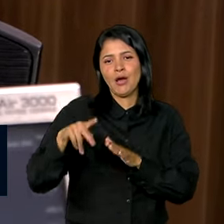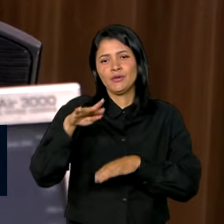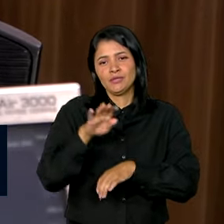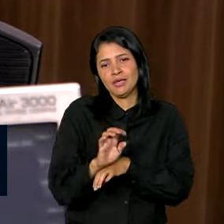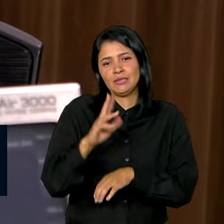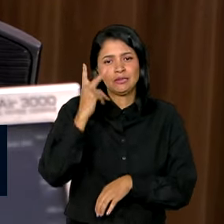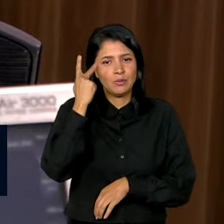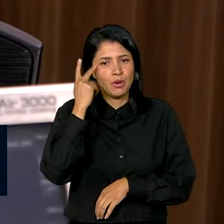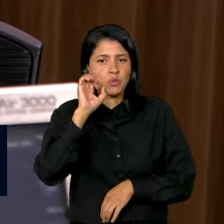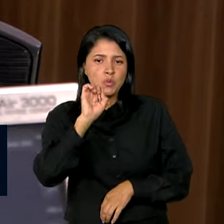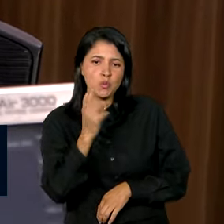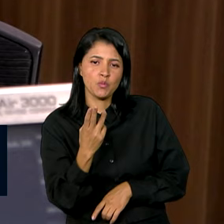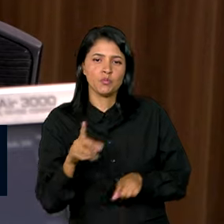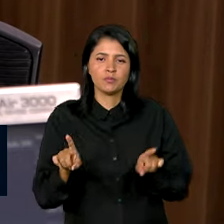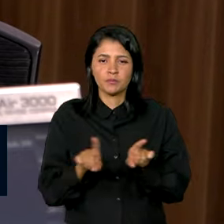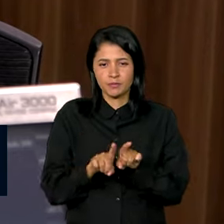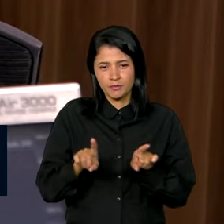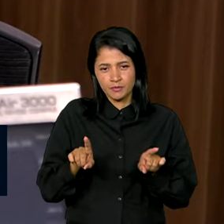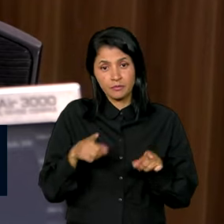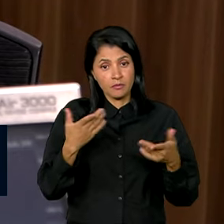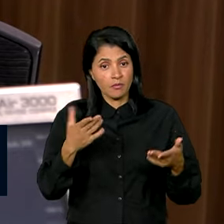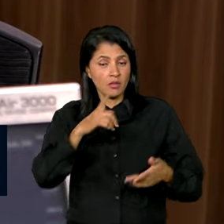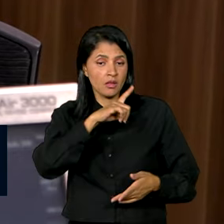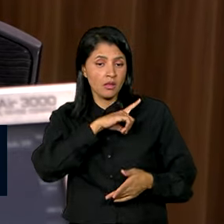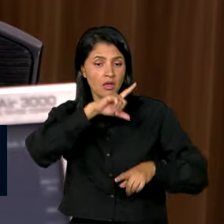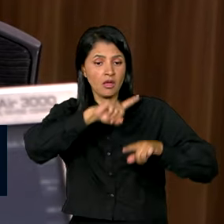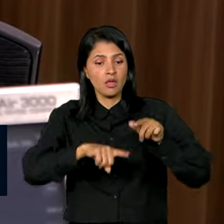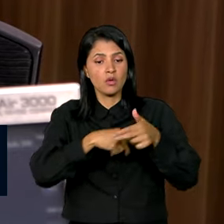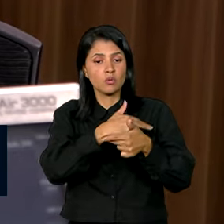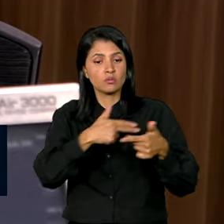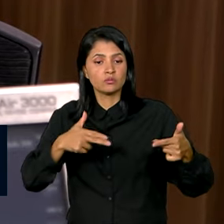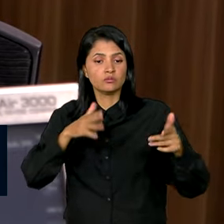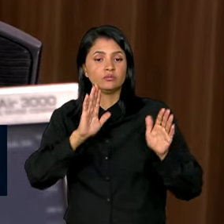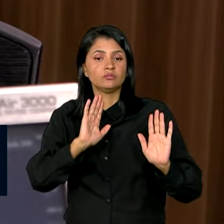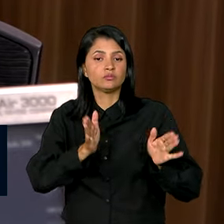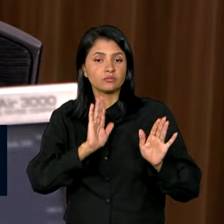ou mesmo em função de terem equipamentos já